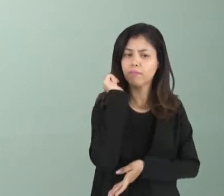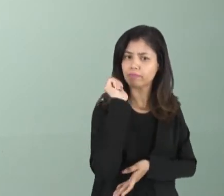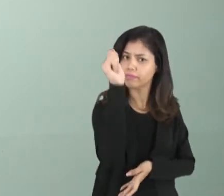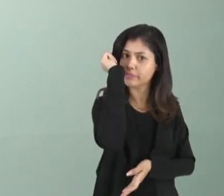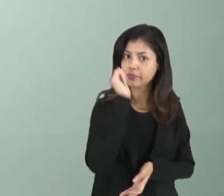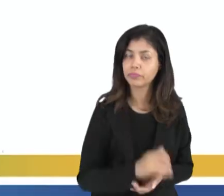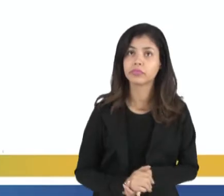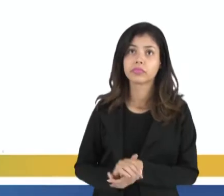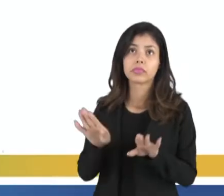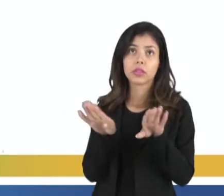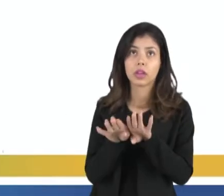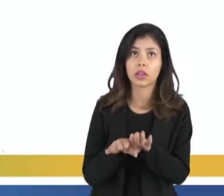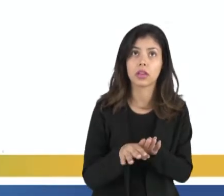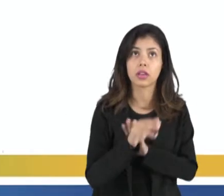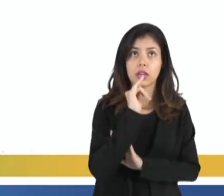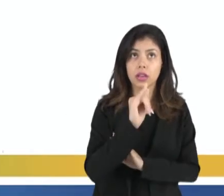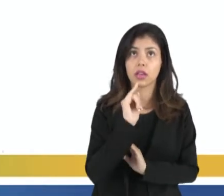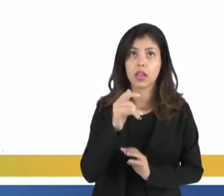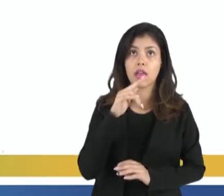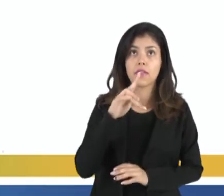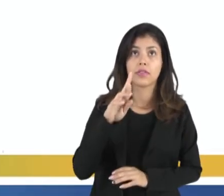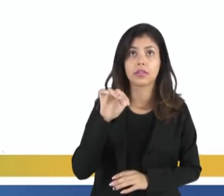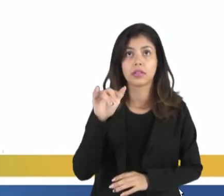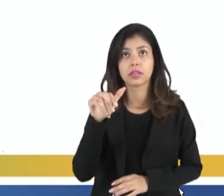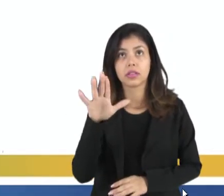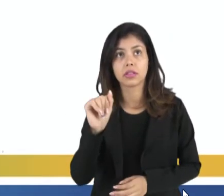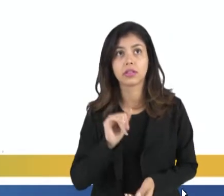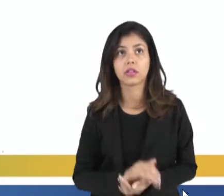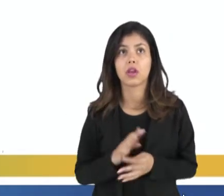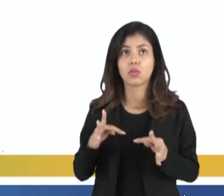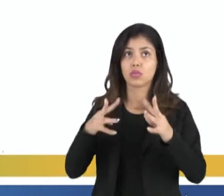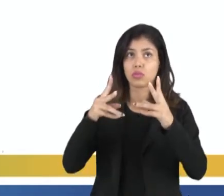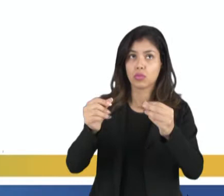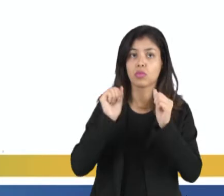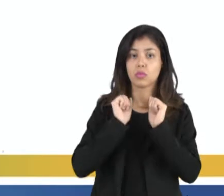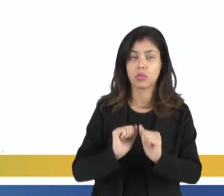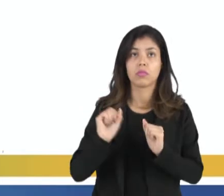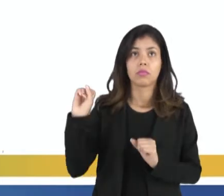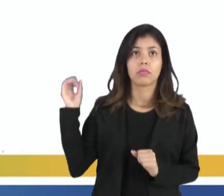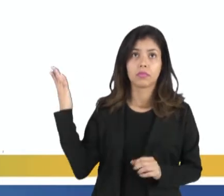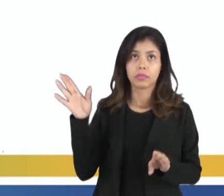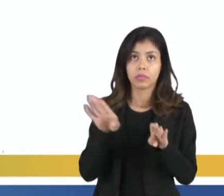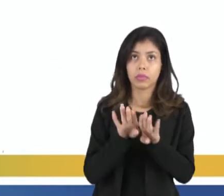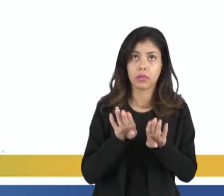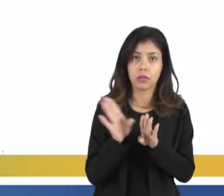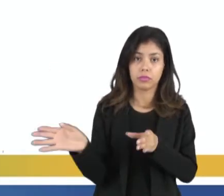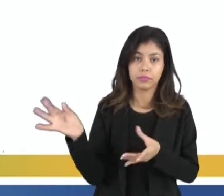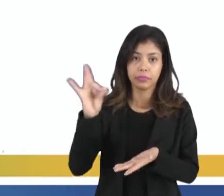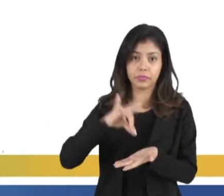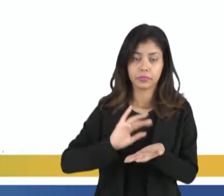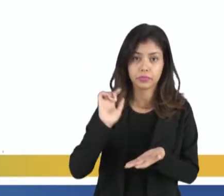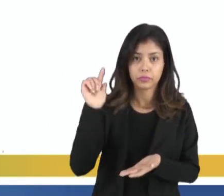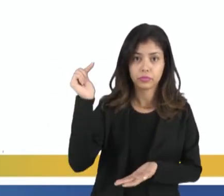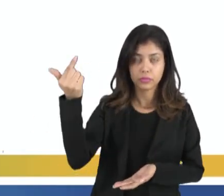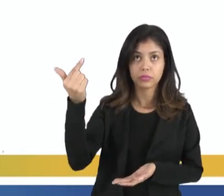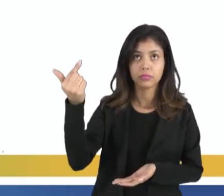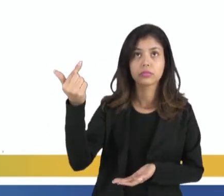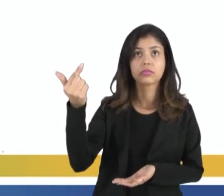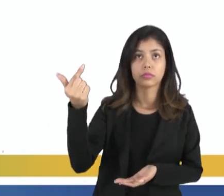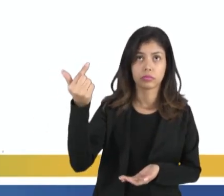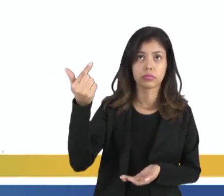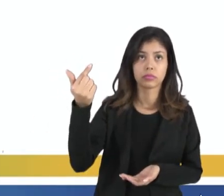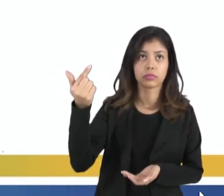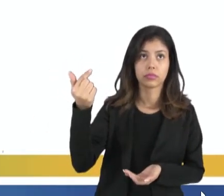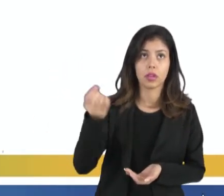desenhos animados, as narrativas fantásticas, em que tudo pode acontecer, também nos remetem a outra